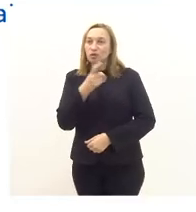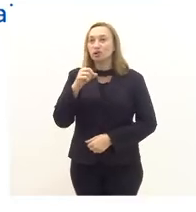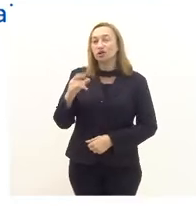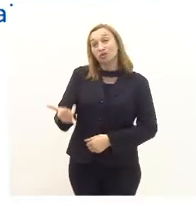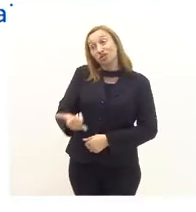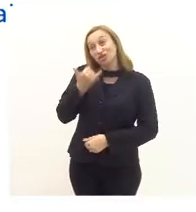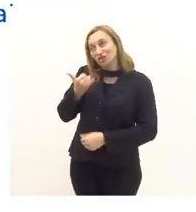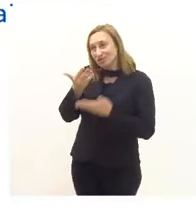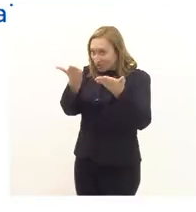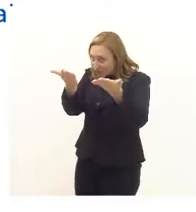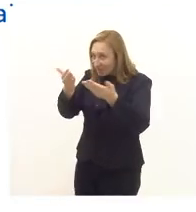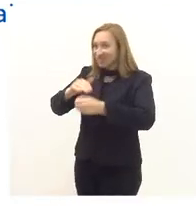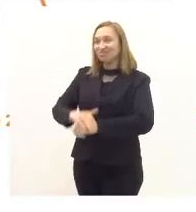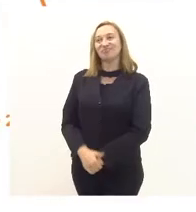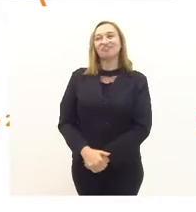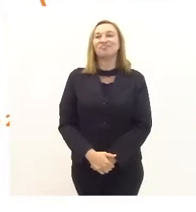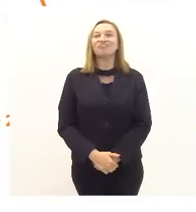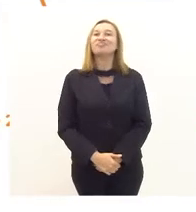por favor.